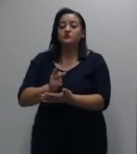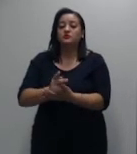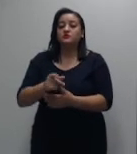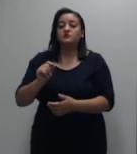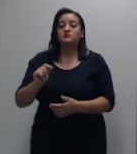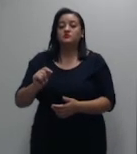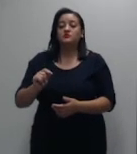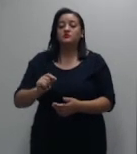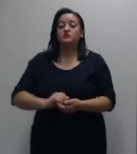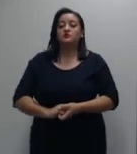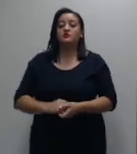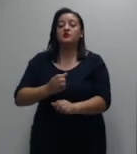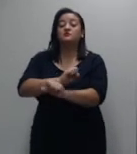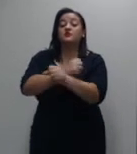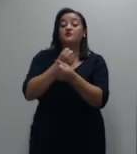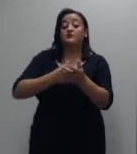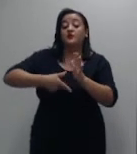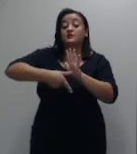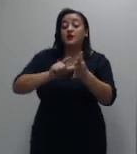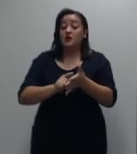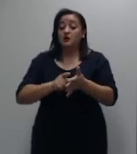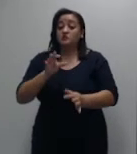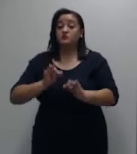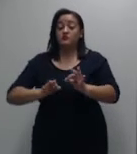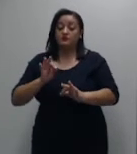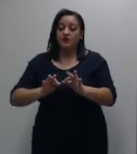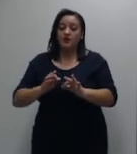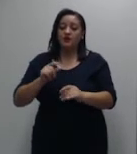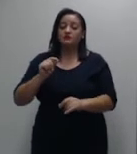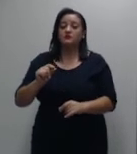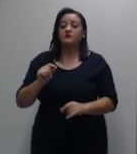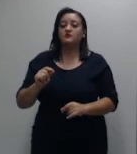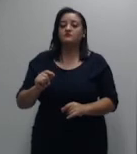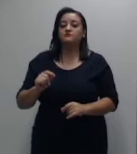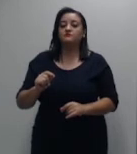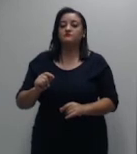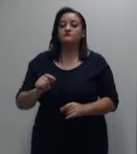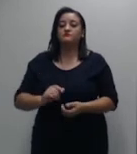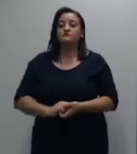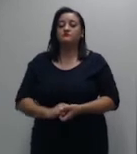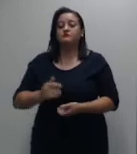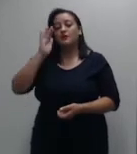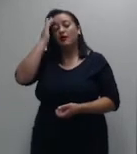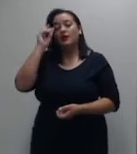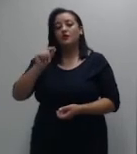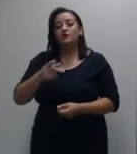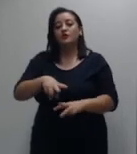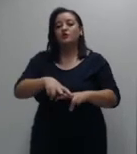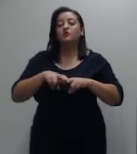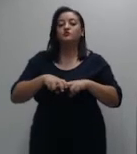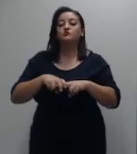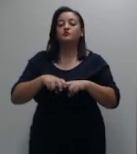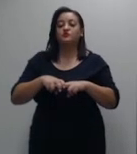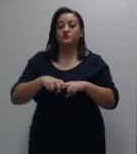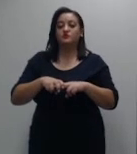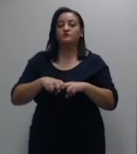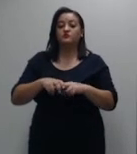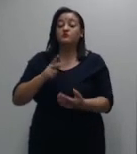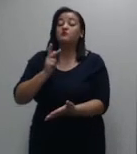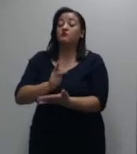defesa preliminar Oi E ae entendo que os motivos que remanesce